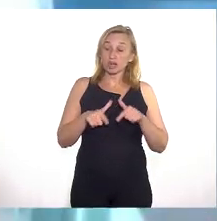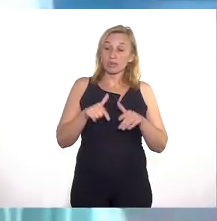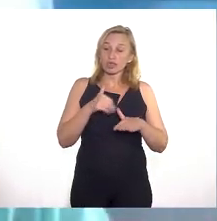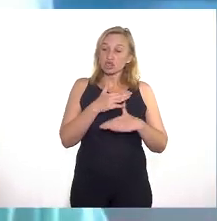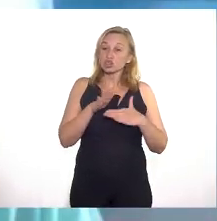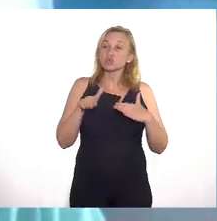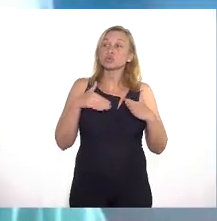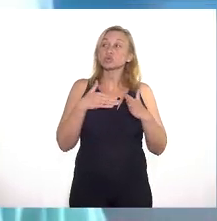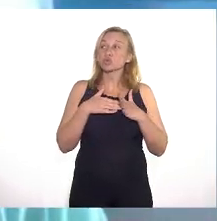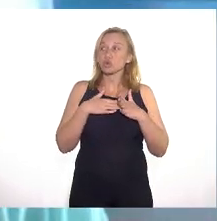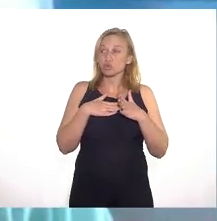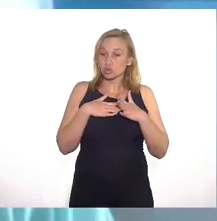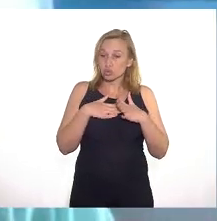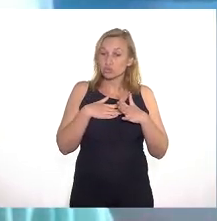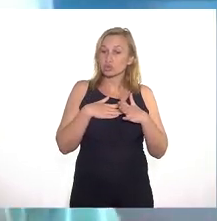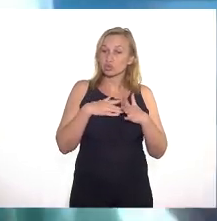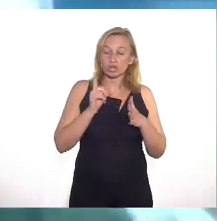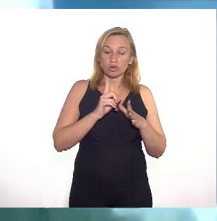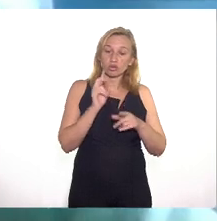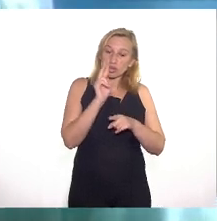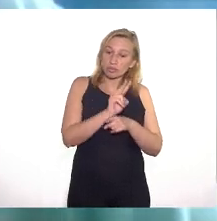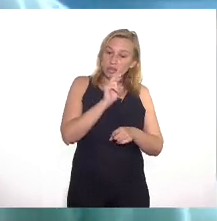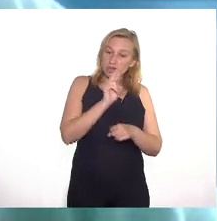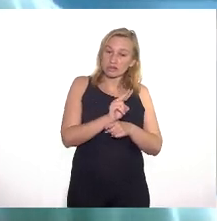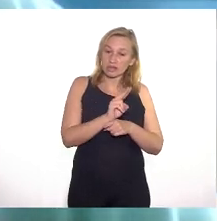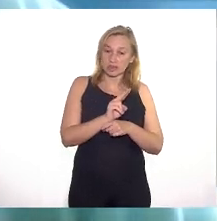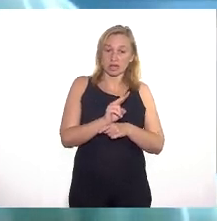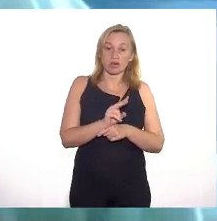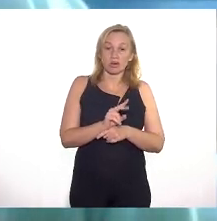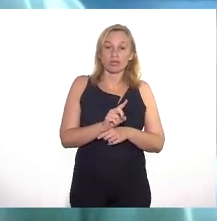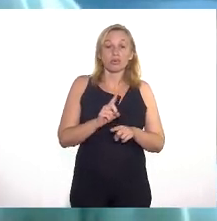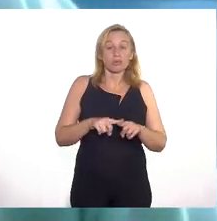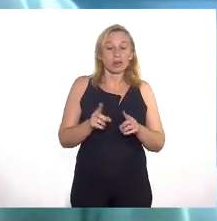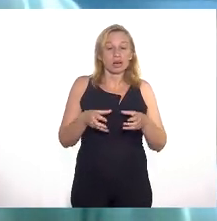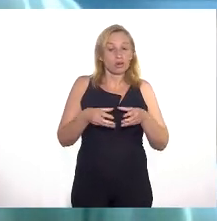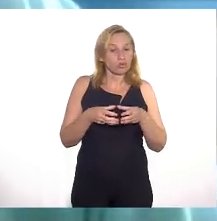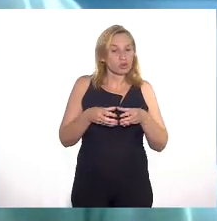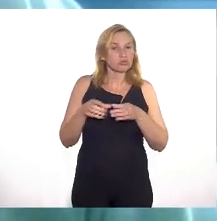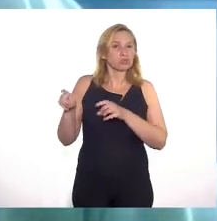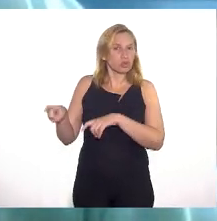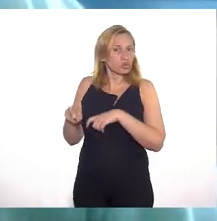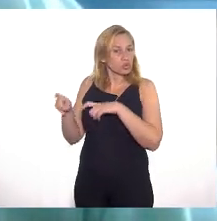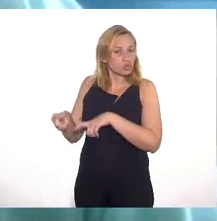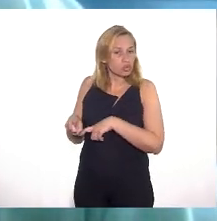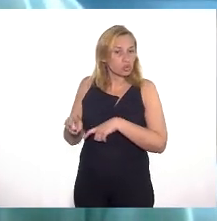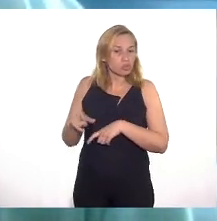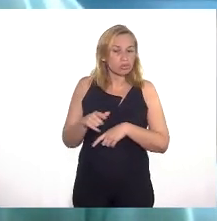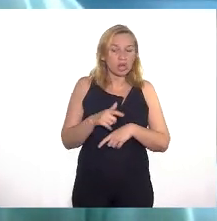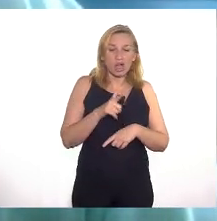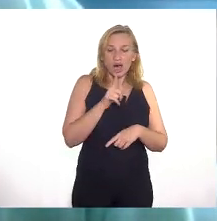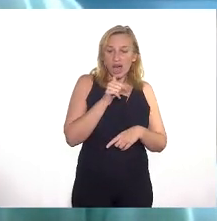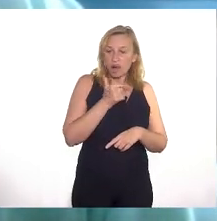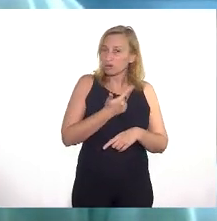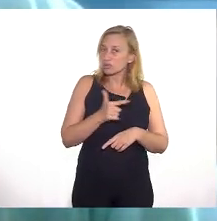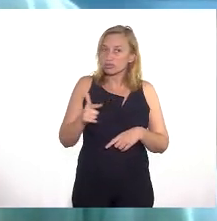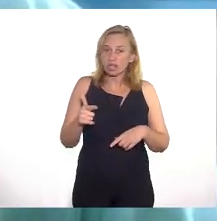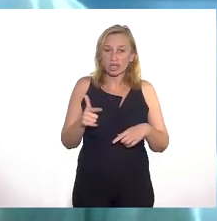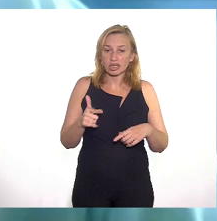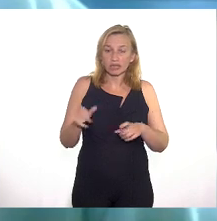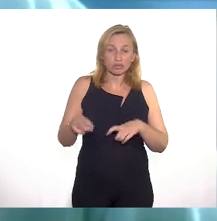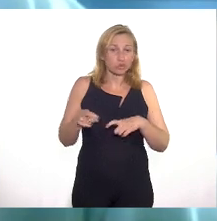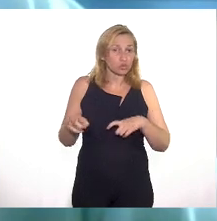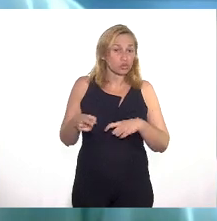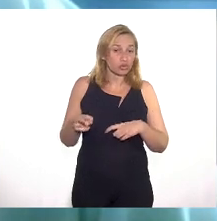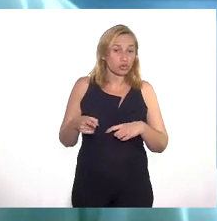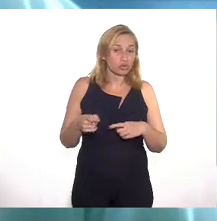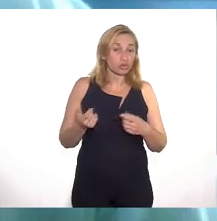Assembleia, não só da área de preservação. Por exemplo, está aí a Comissão de Agricultura. Sem água não tem agricultura. Está a